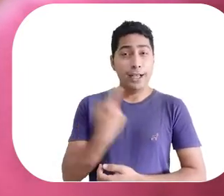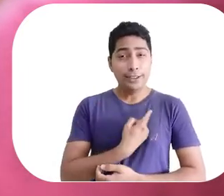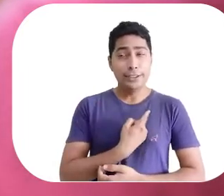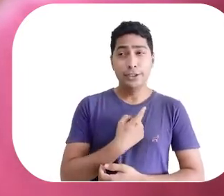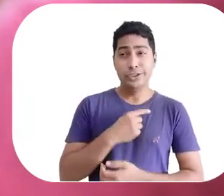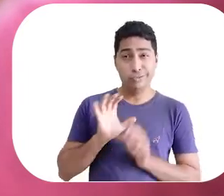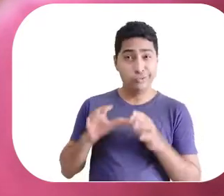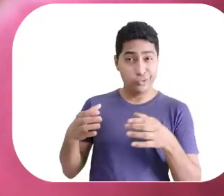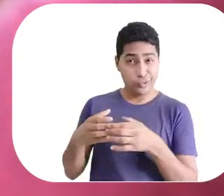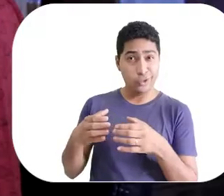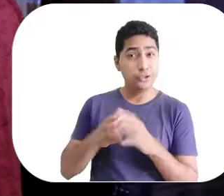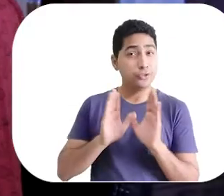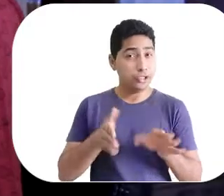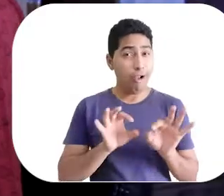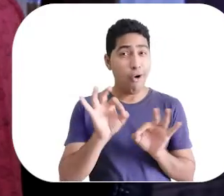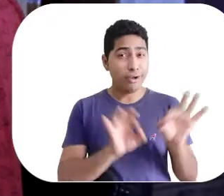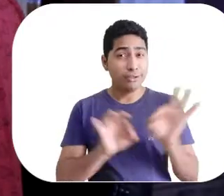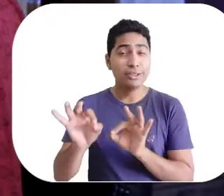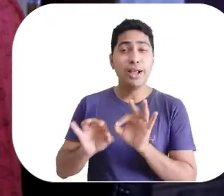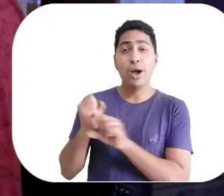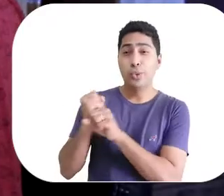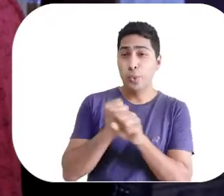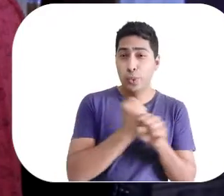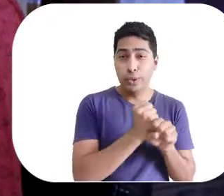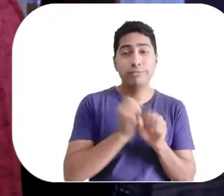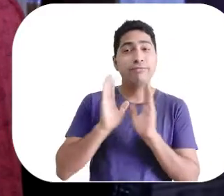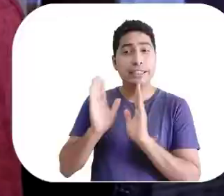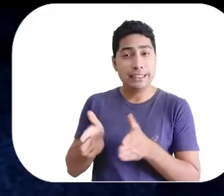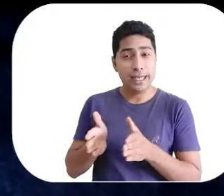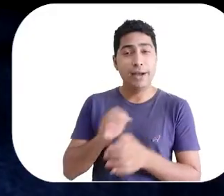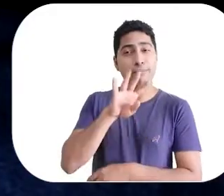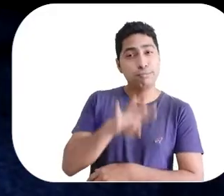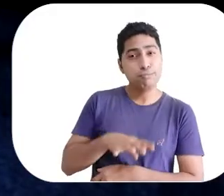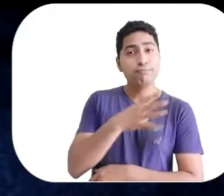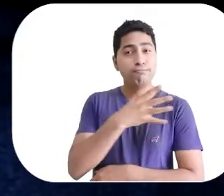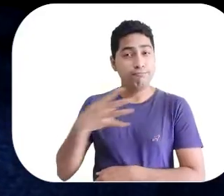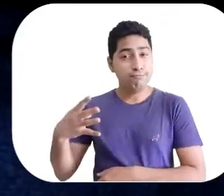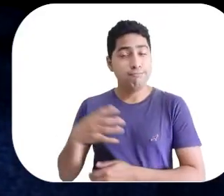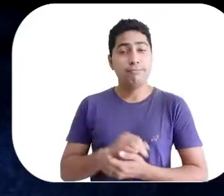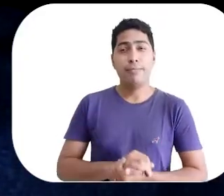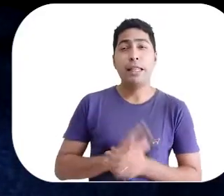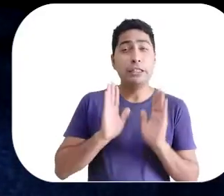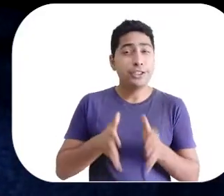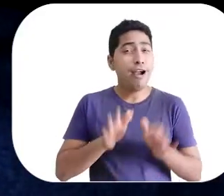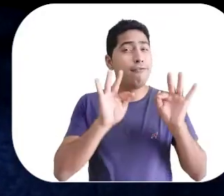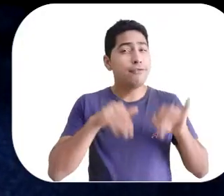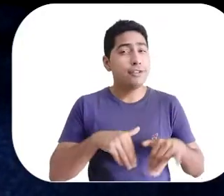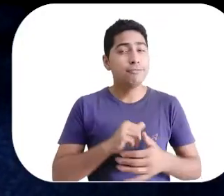gente do coletivo já tinha programado o ano, né, o cronograma do ano